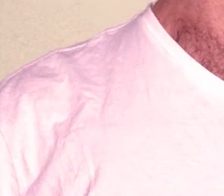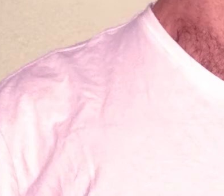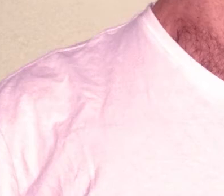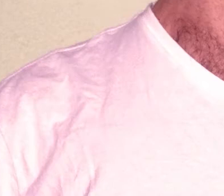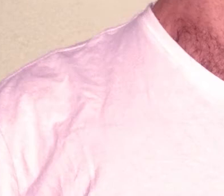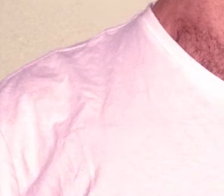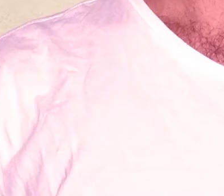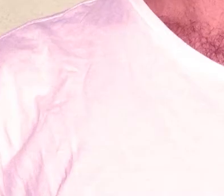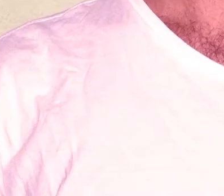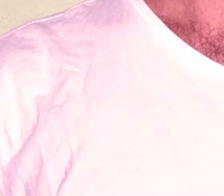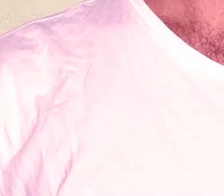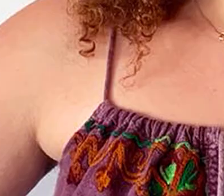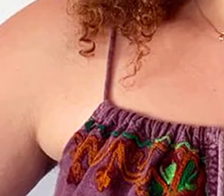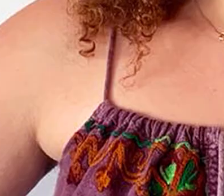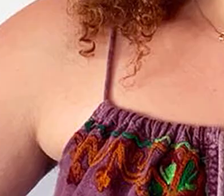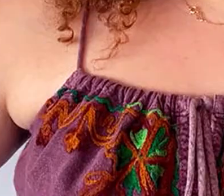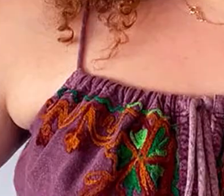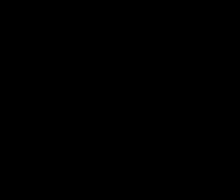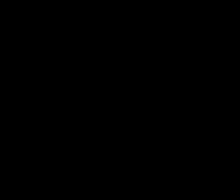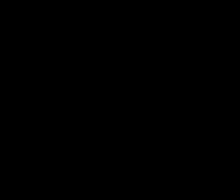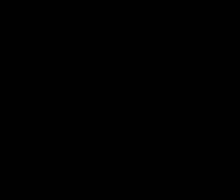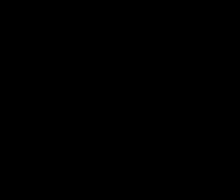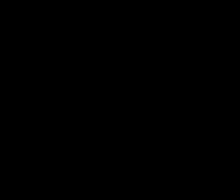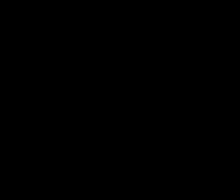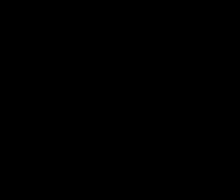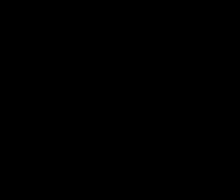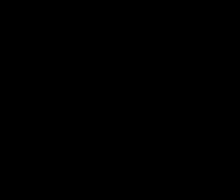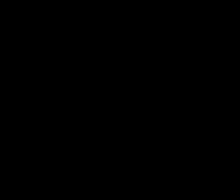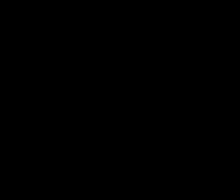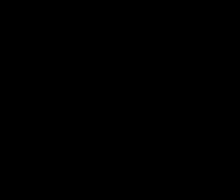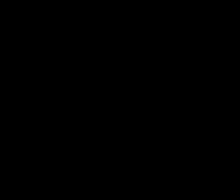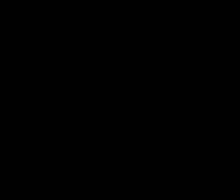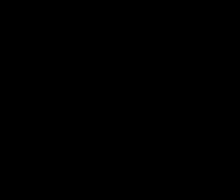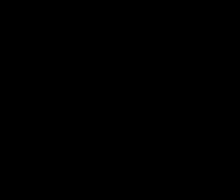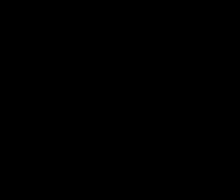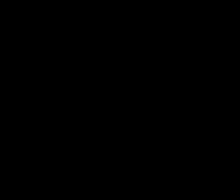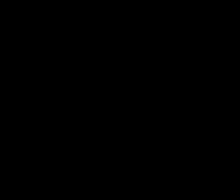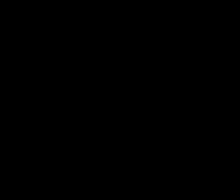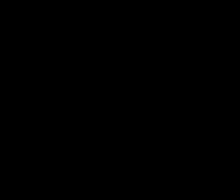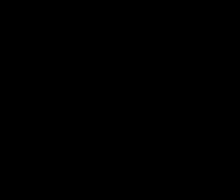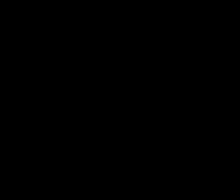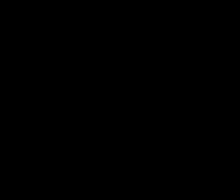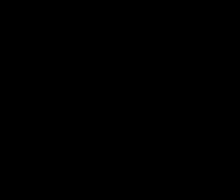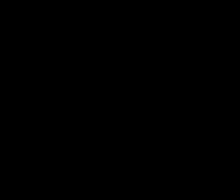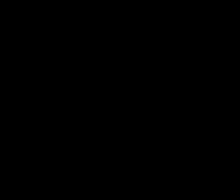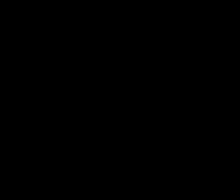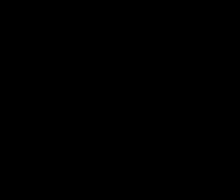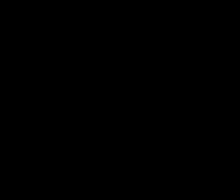Mambo,